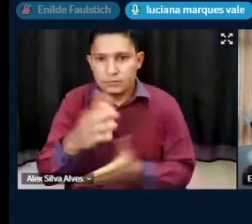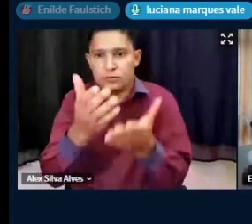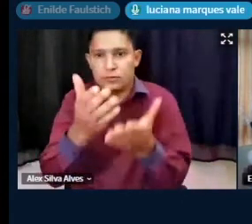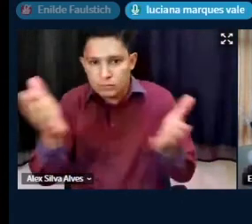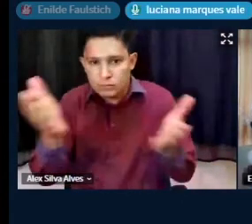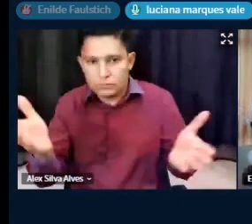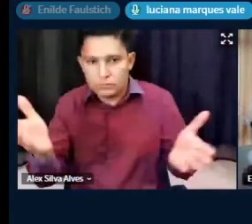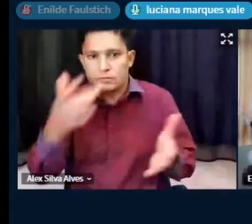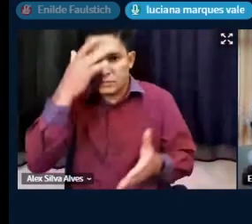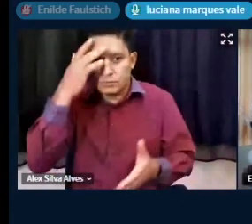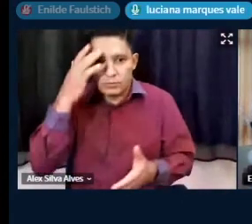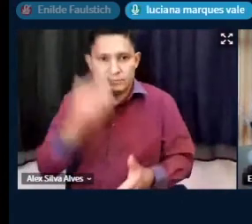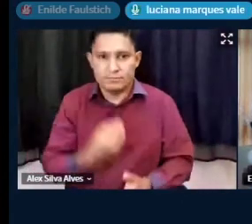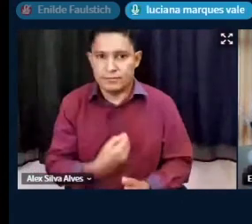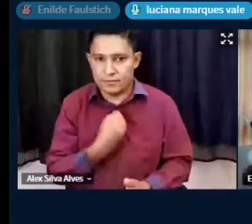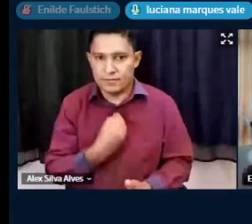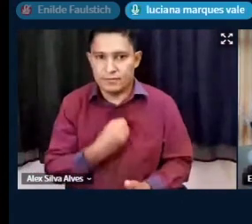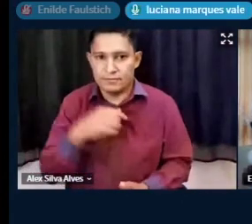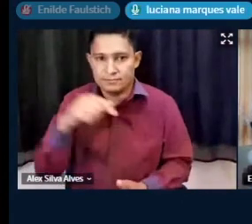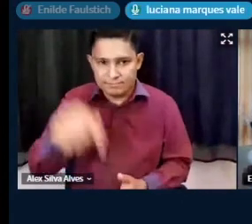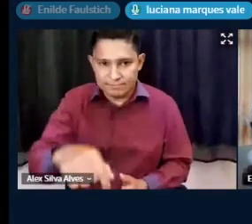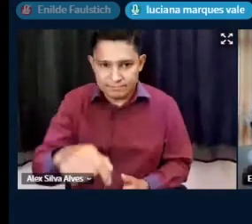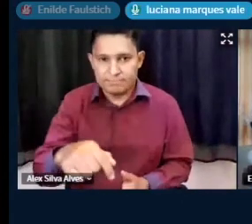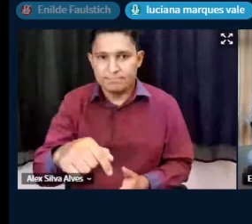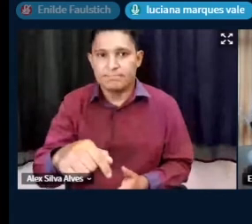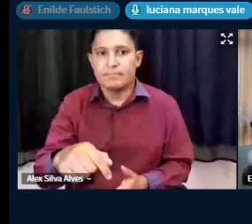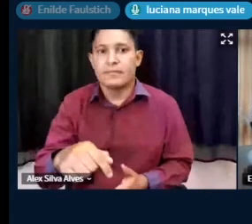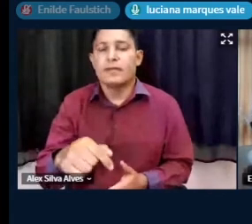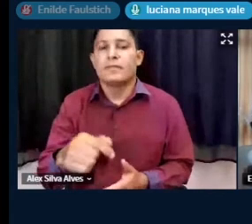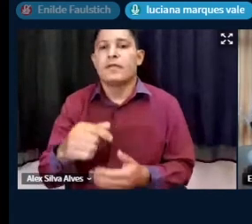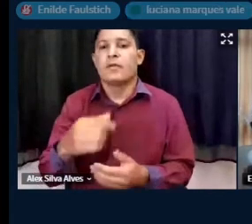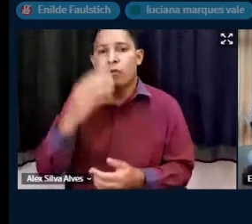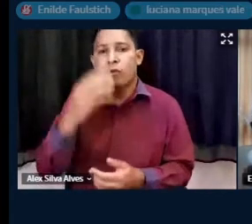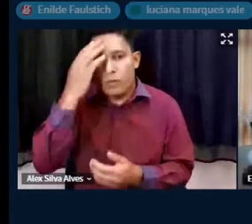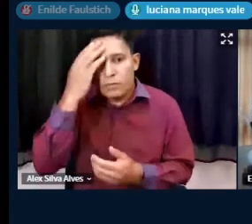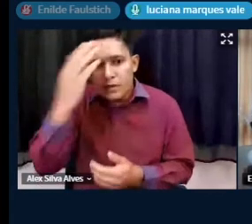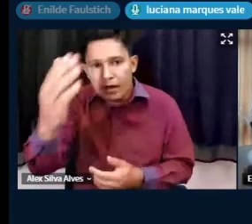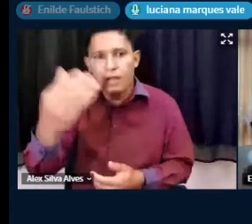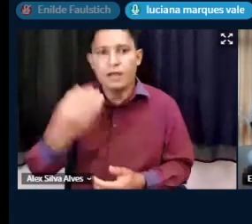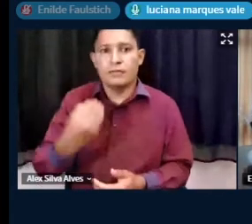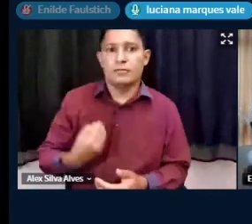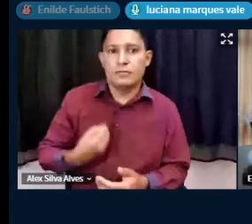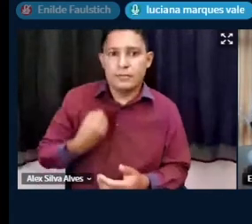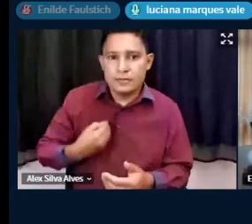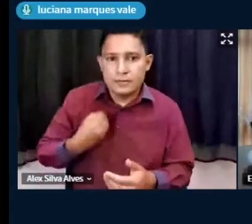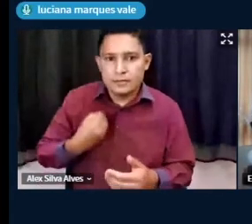Olá, boa tarde. Boa tarde a todos e todas.